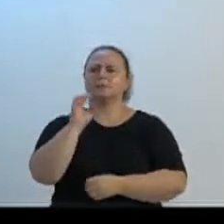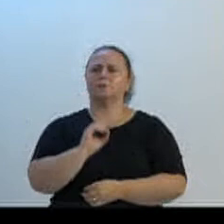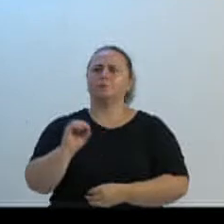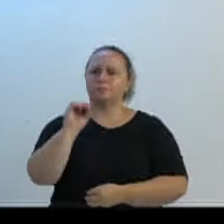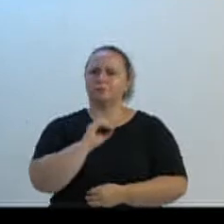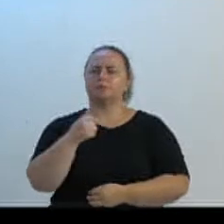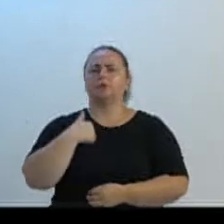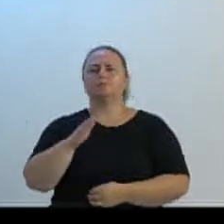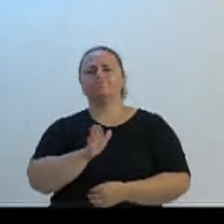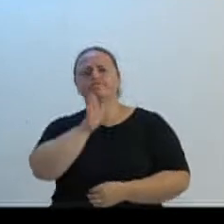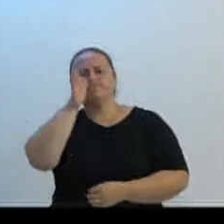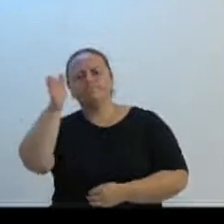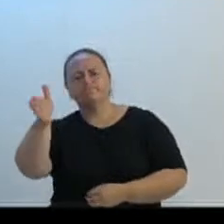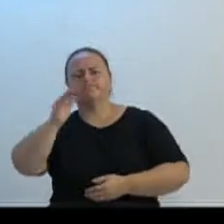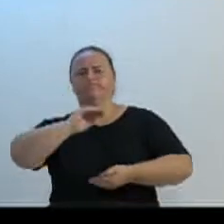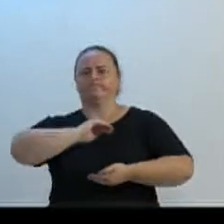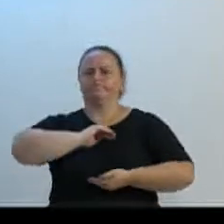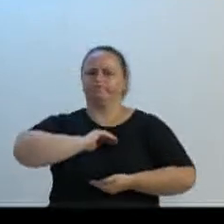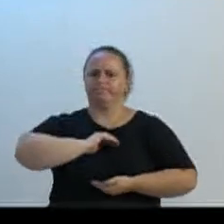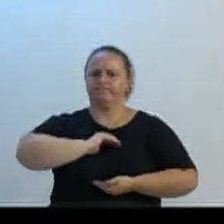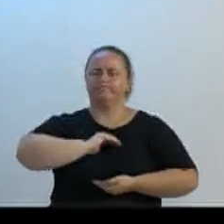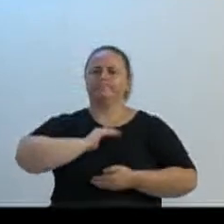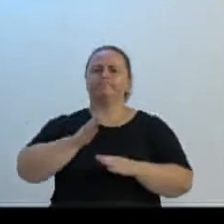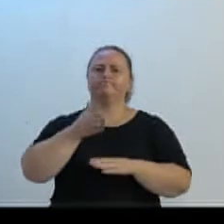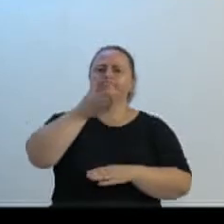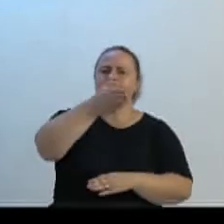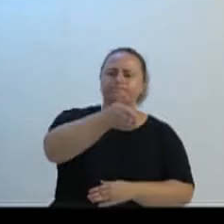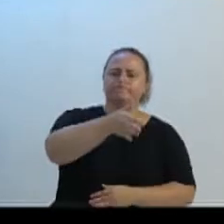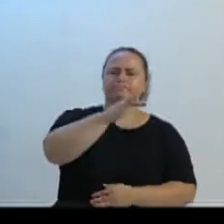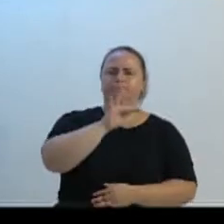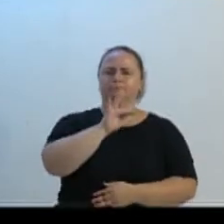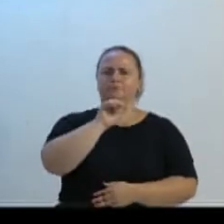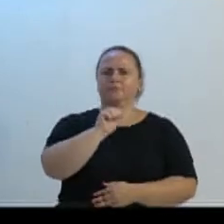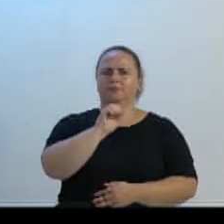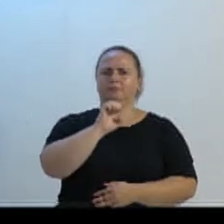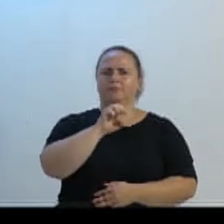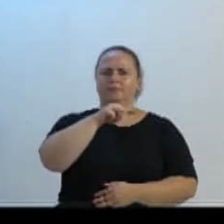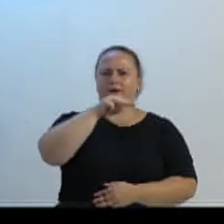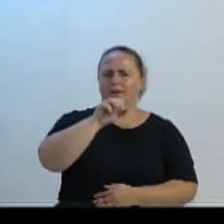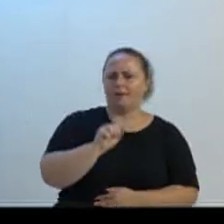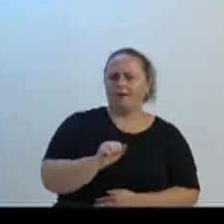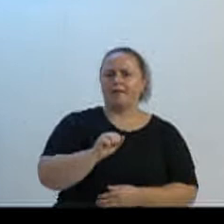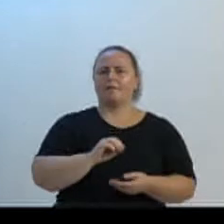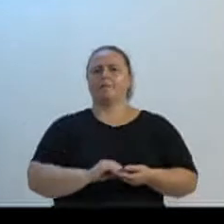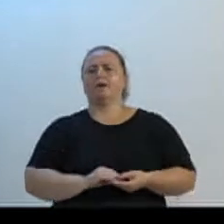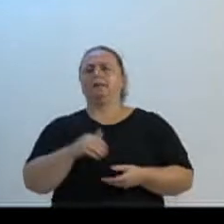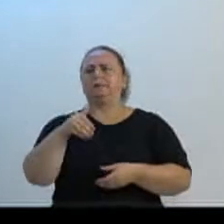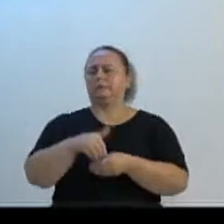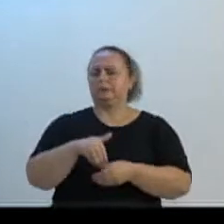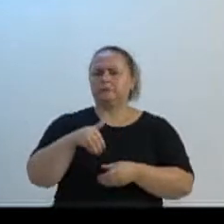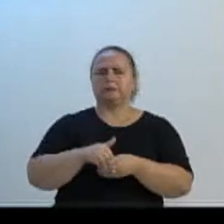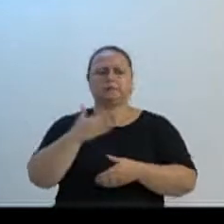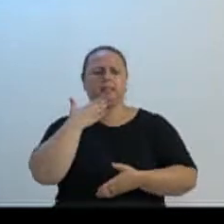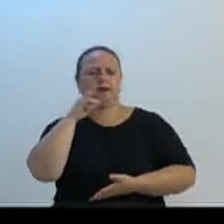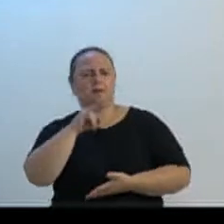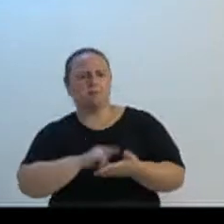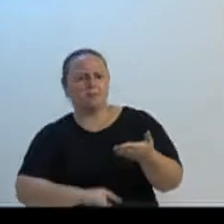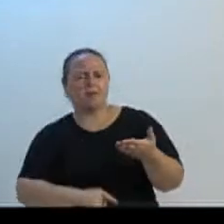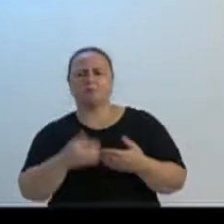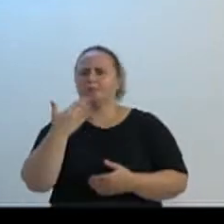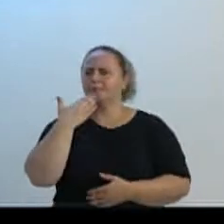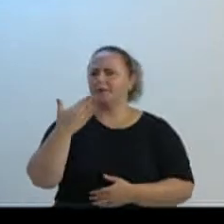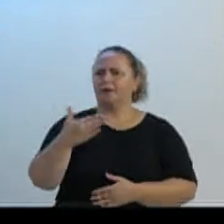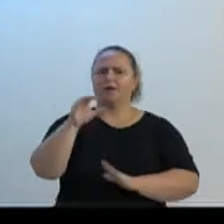indo na firma indo nasceu urbe e voltando mais de 60 requerimentos pedidos ofícios